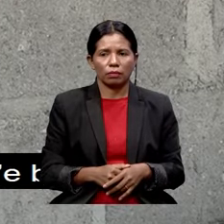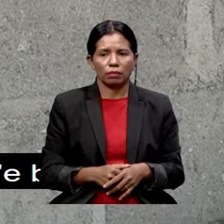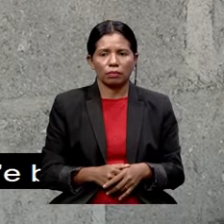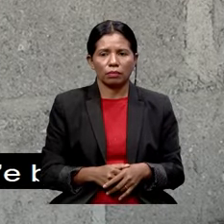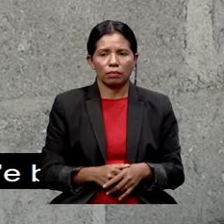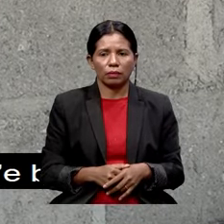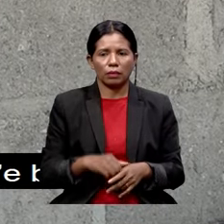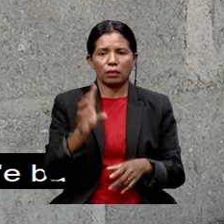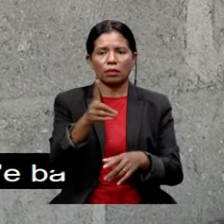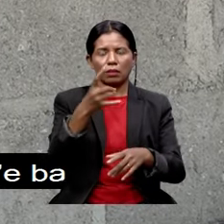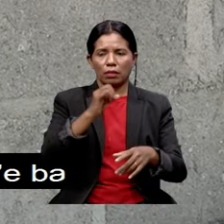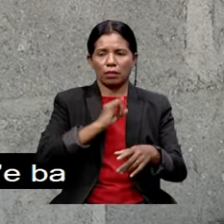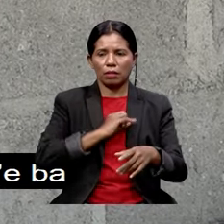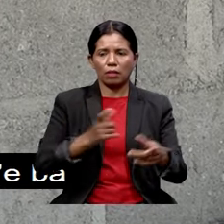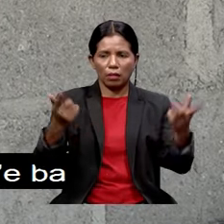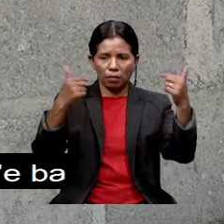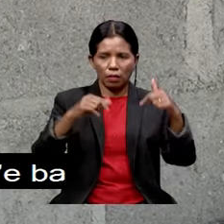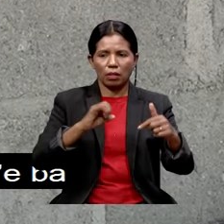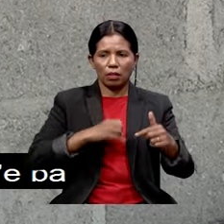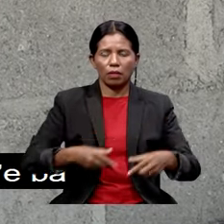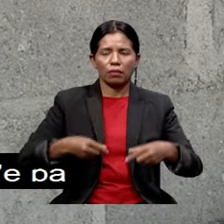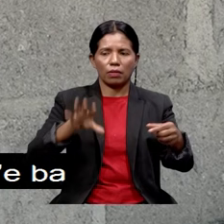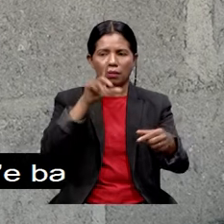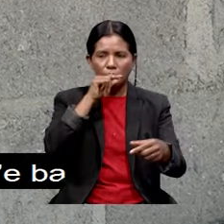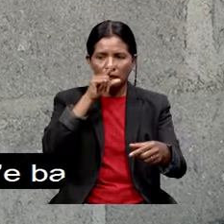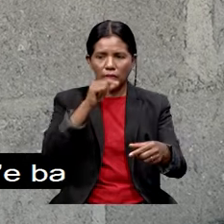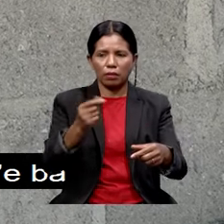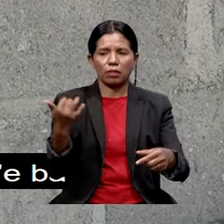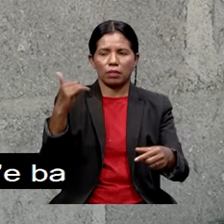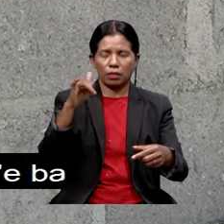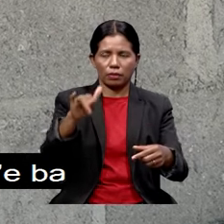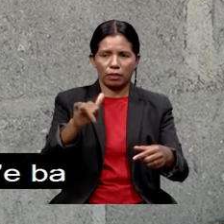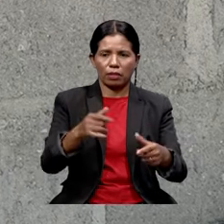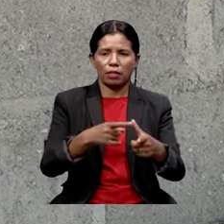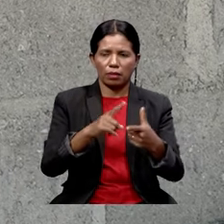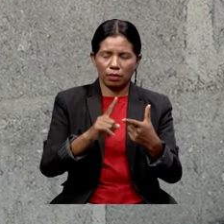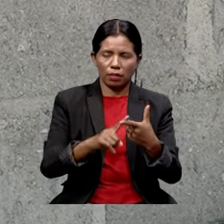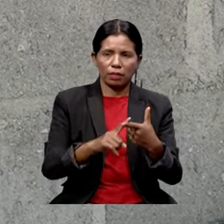Ture atafane la palafai